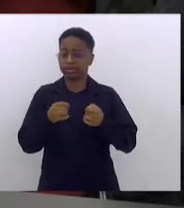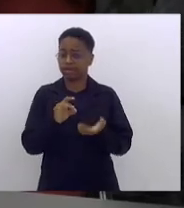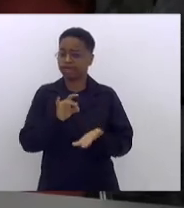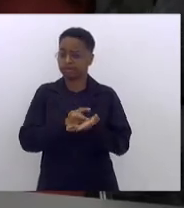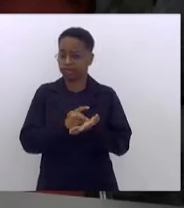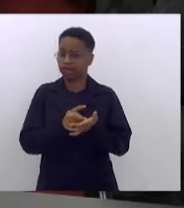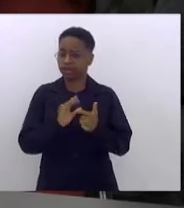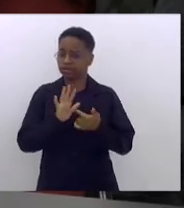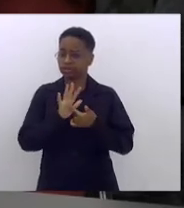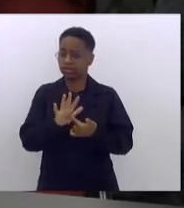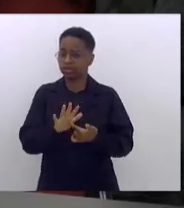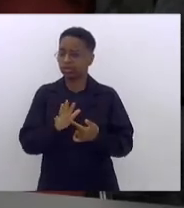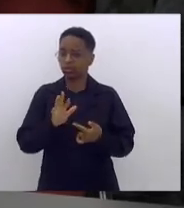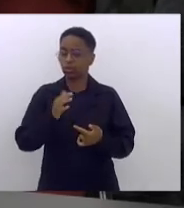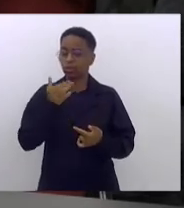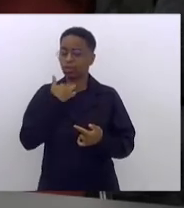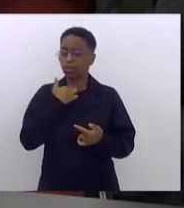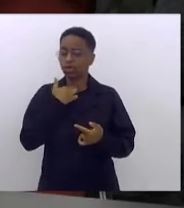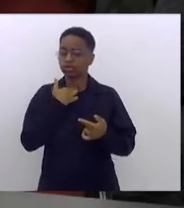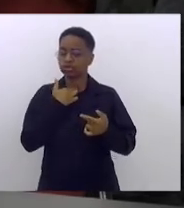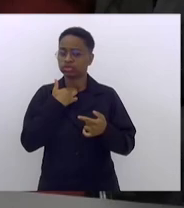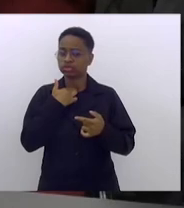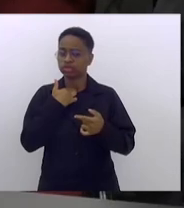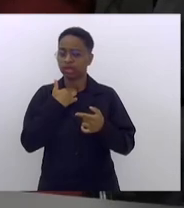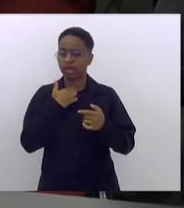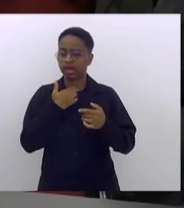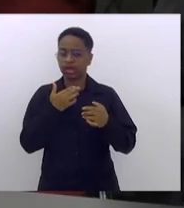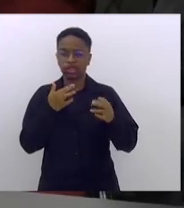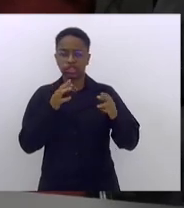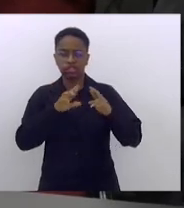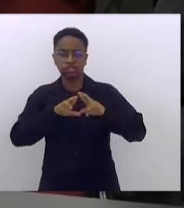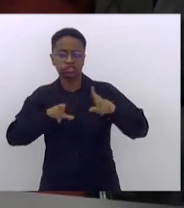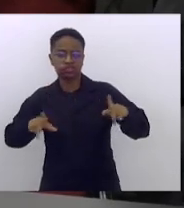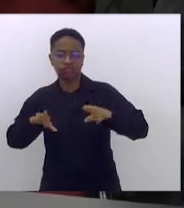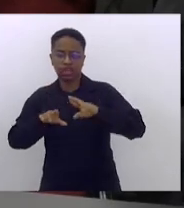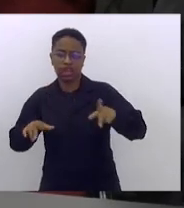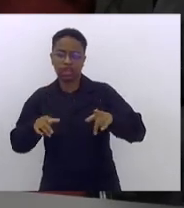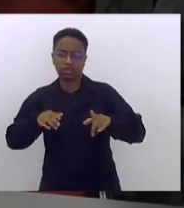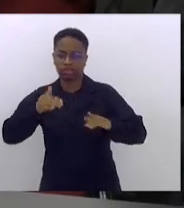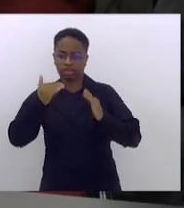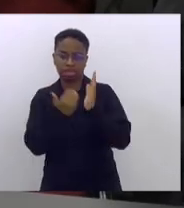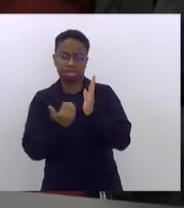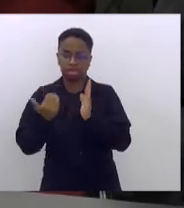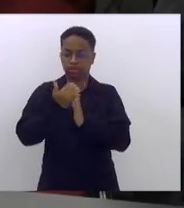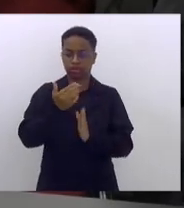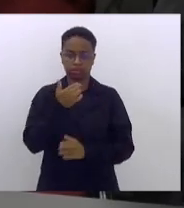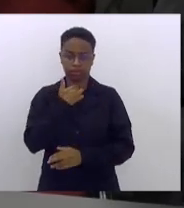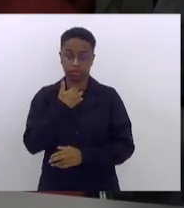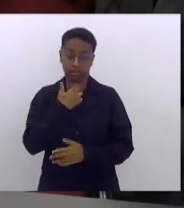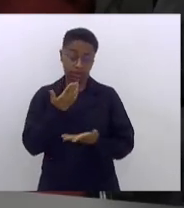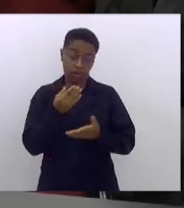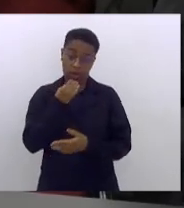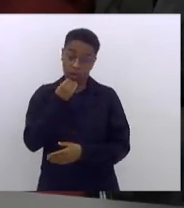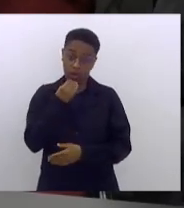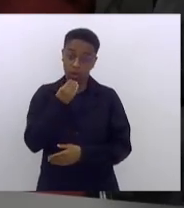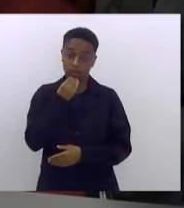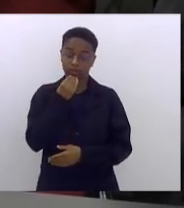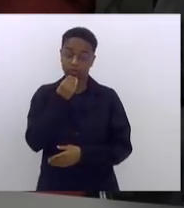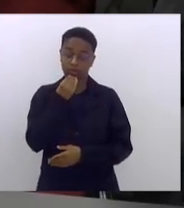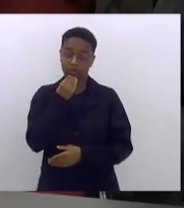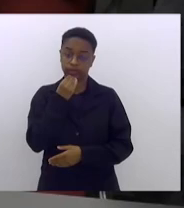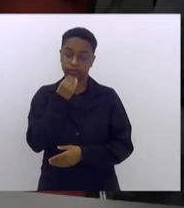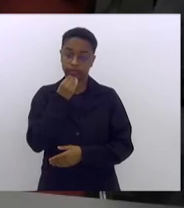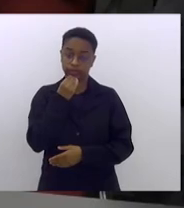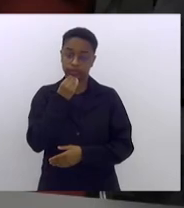das divergências, né, que existem e que são muitas. É evidente que a produção